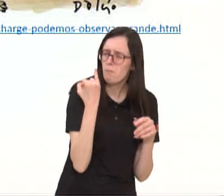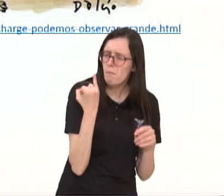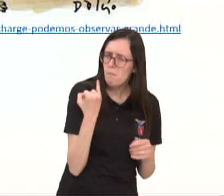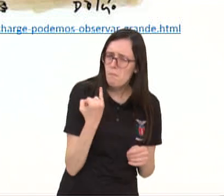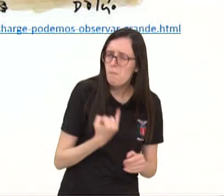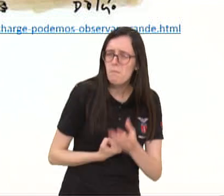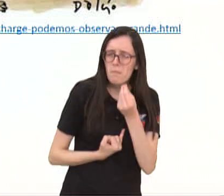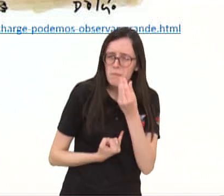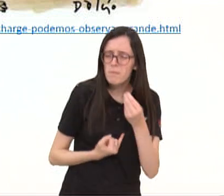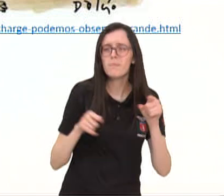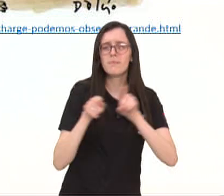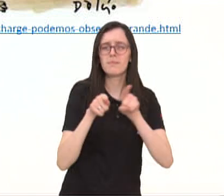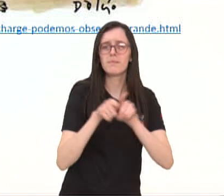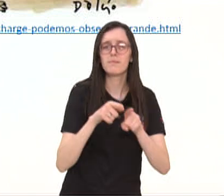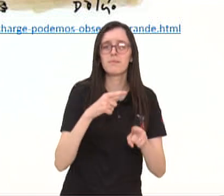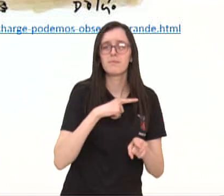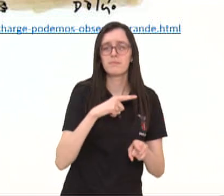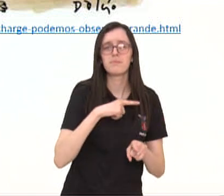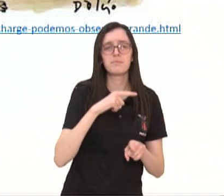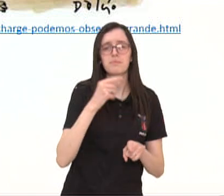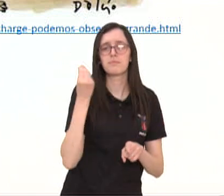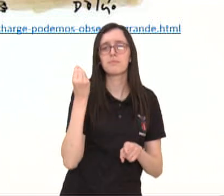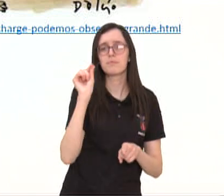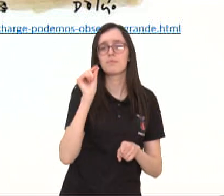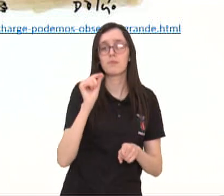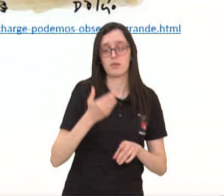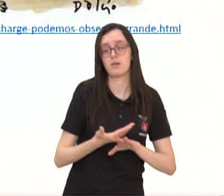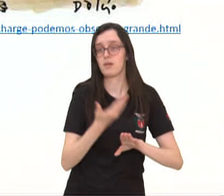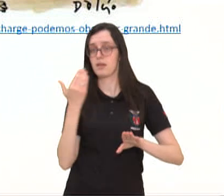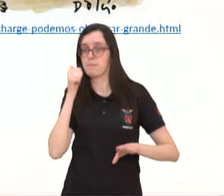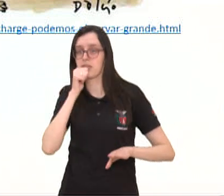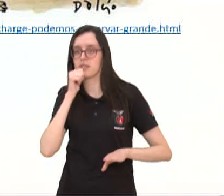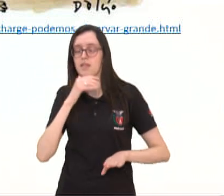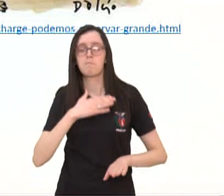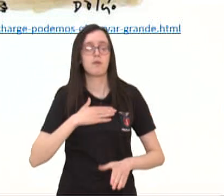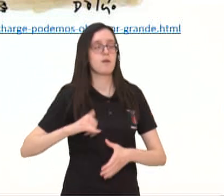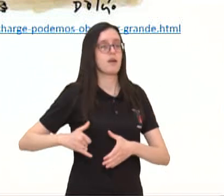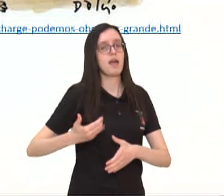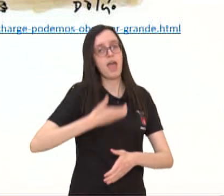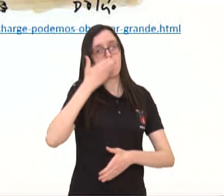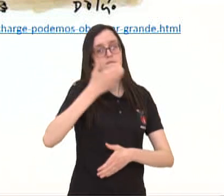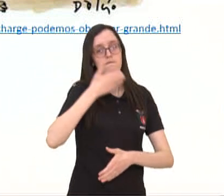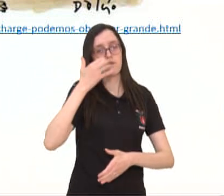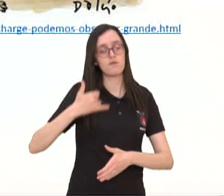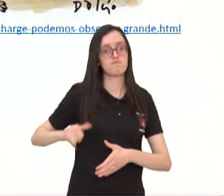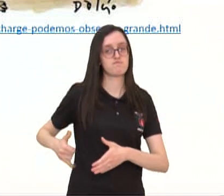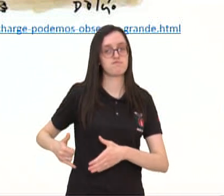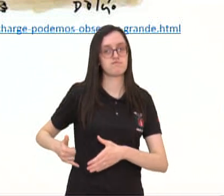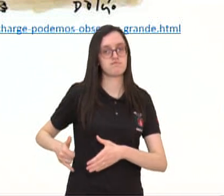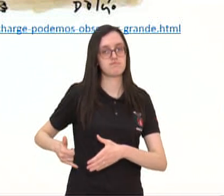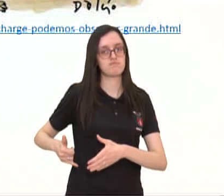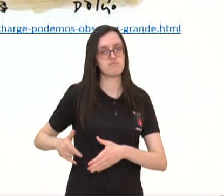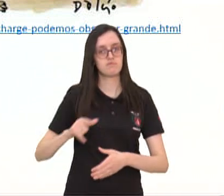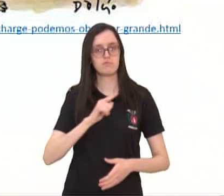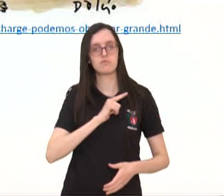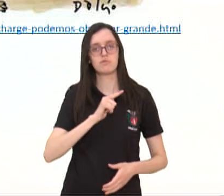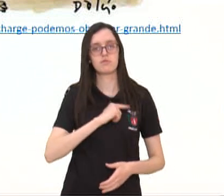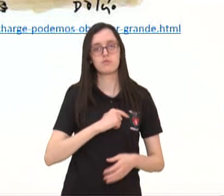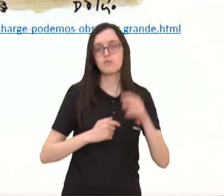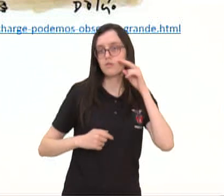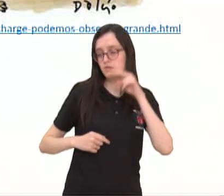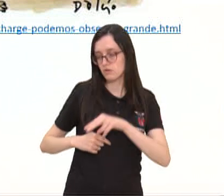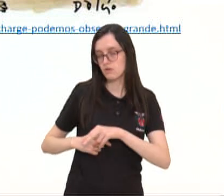né, também está escrito, o meu iPhone está tocando, mas não é um iPhone, está apontando